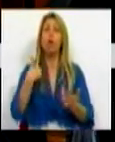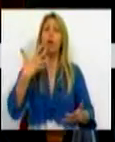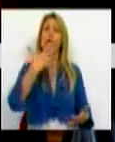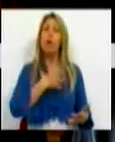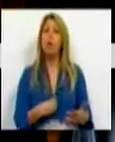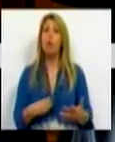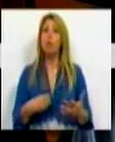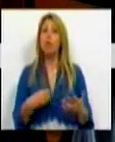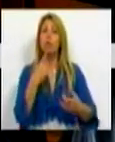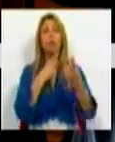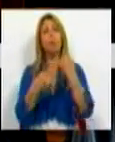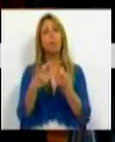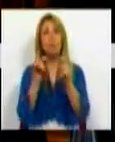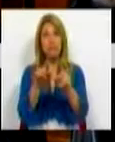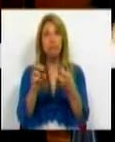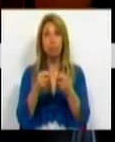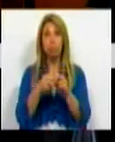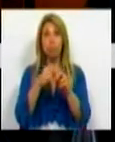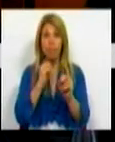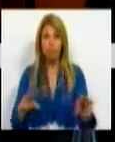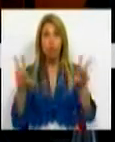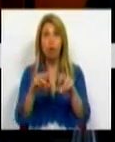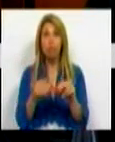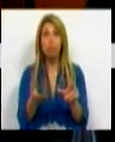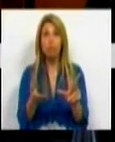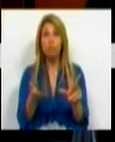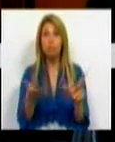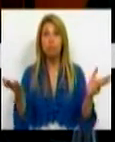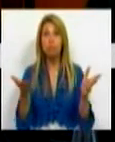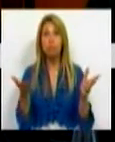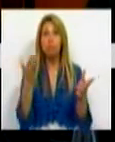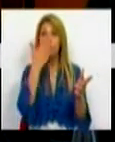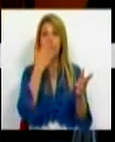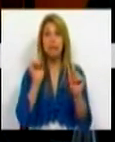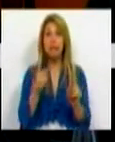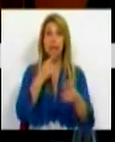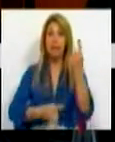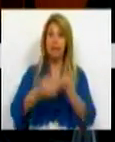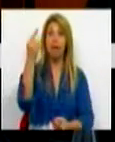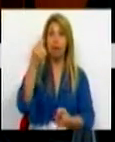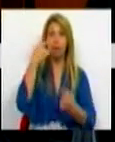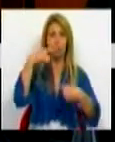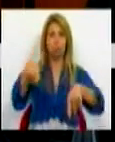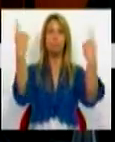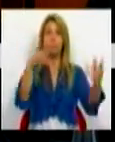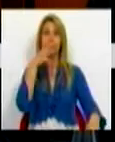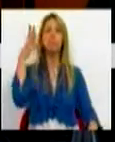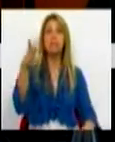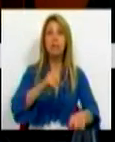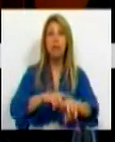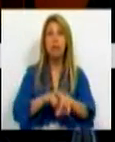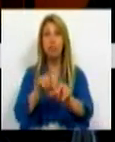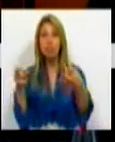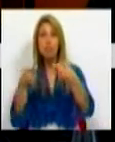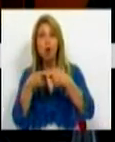que esses problemas são novos e se essa denúncia que fez foi feita no tempo adequado